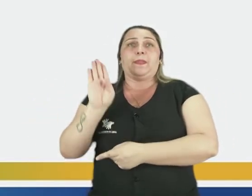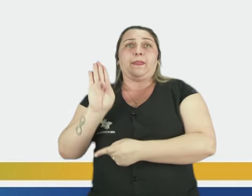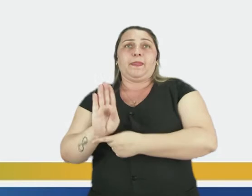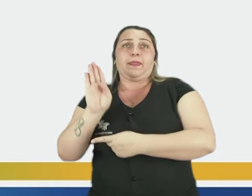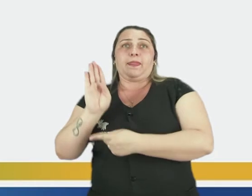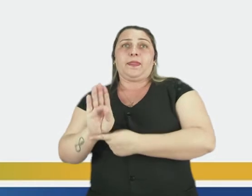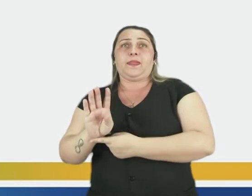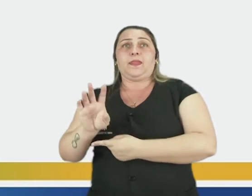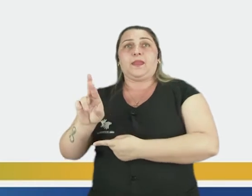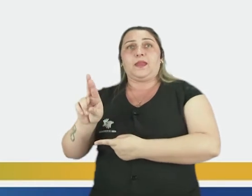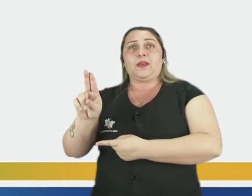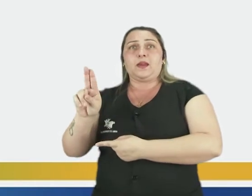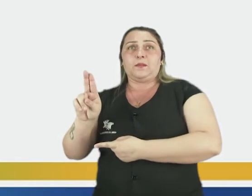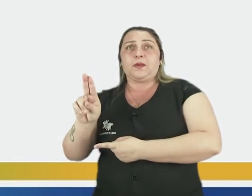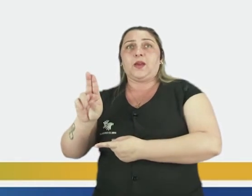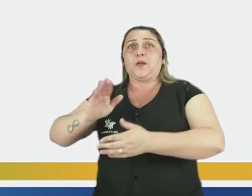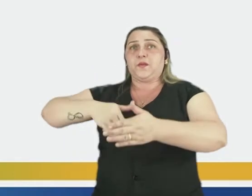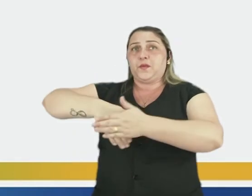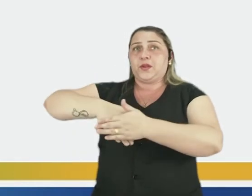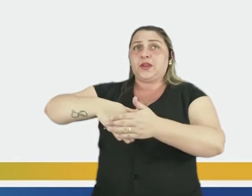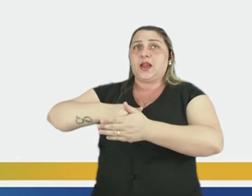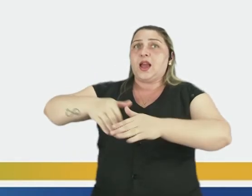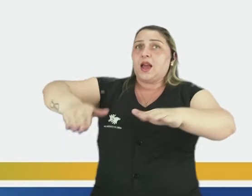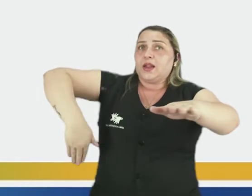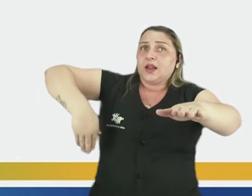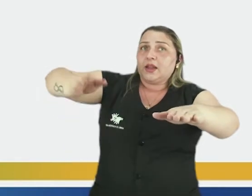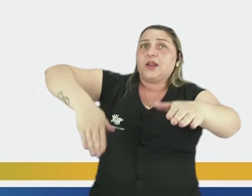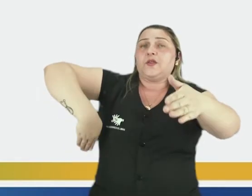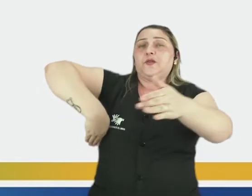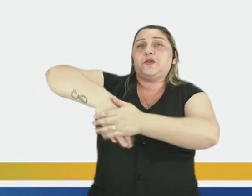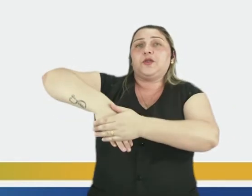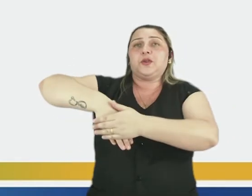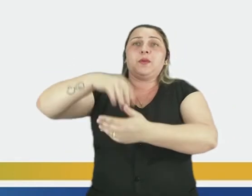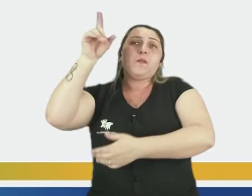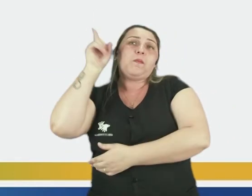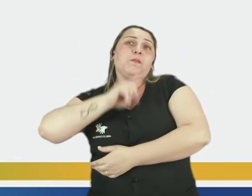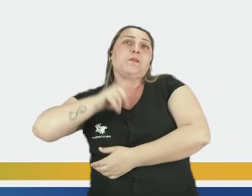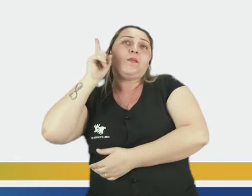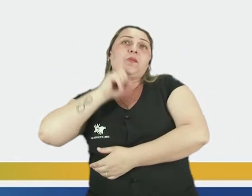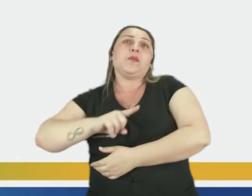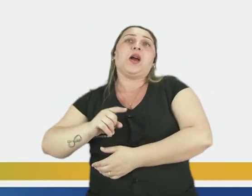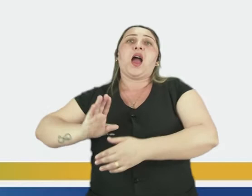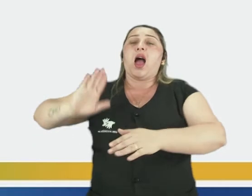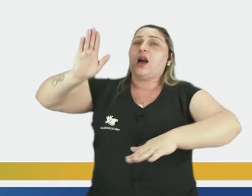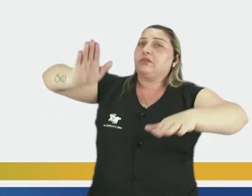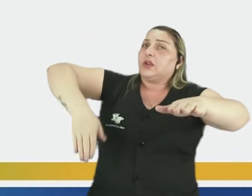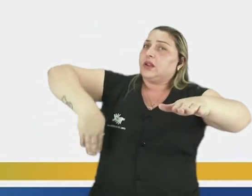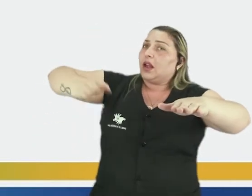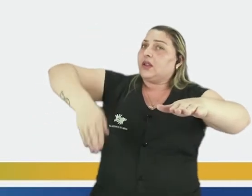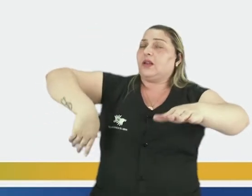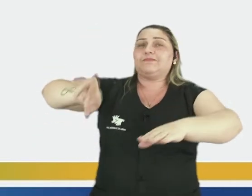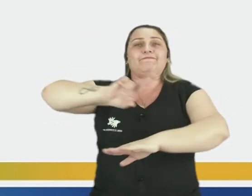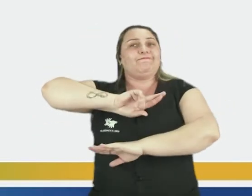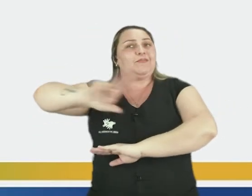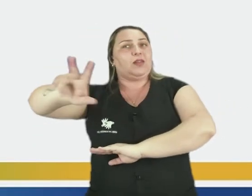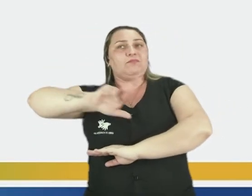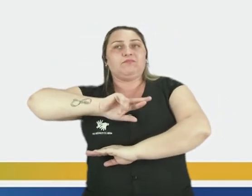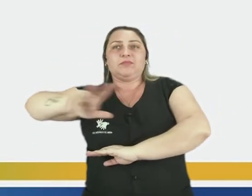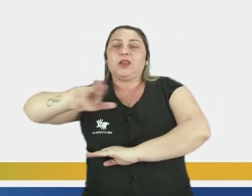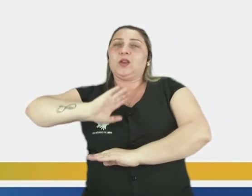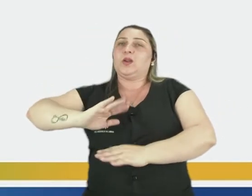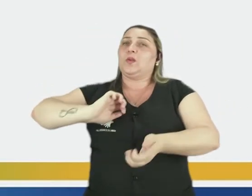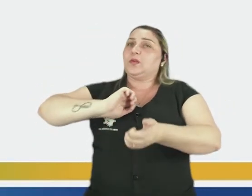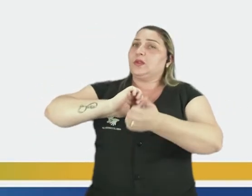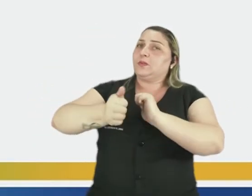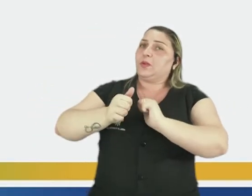o rugby, o futsal, a natação e o futebol americano. A natação também não é um